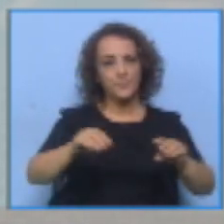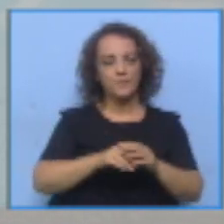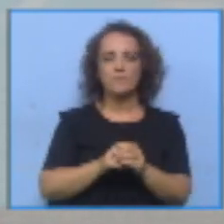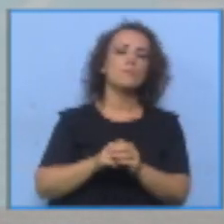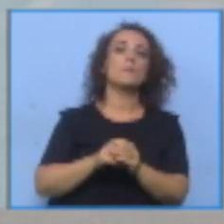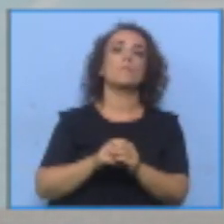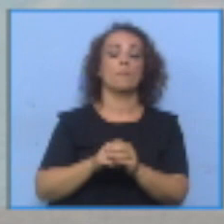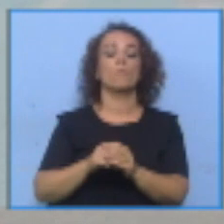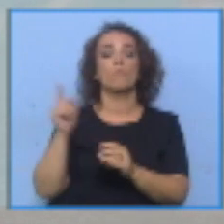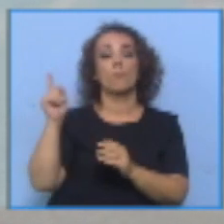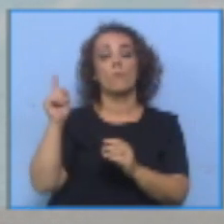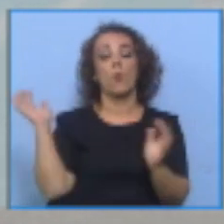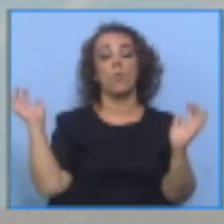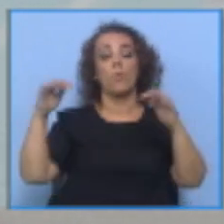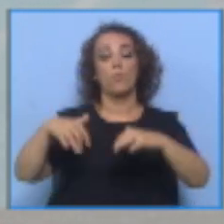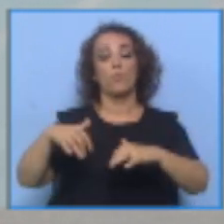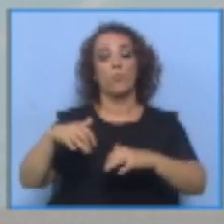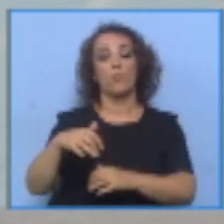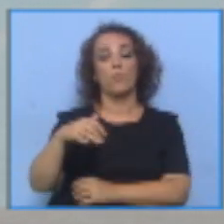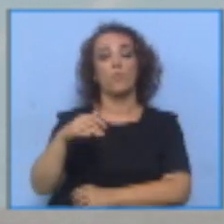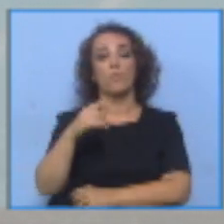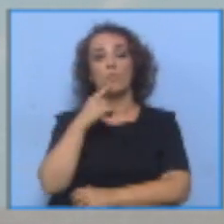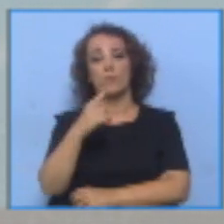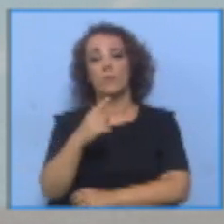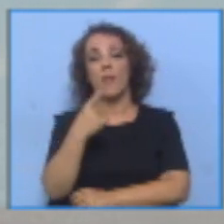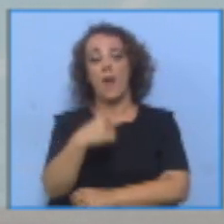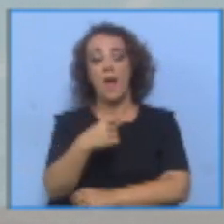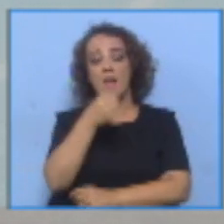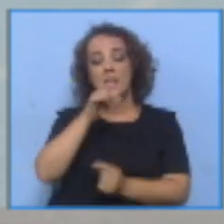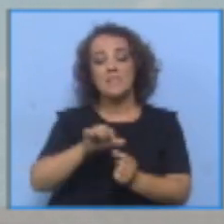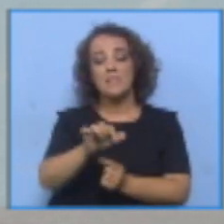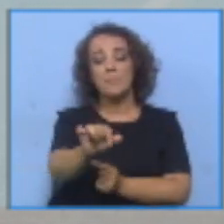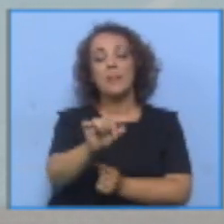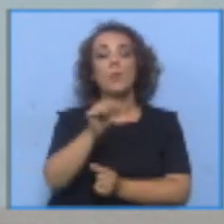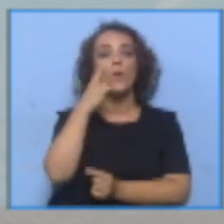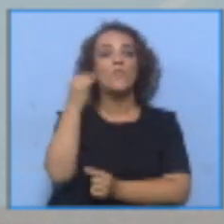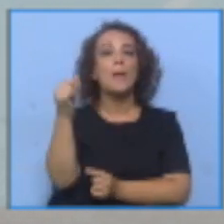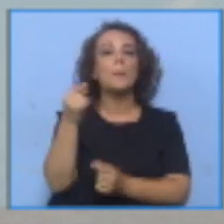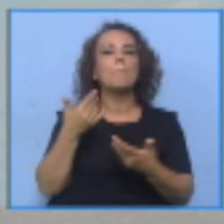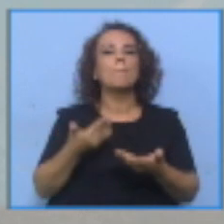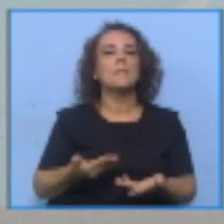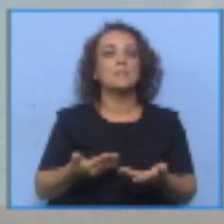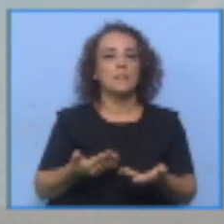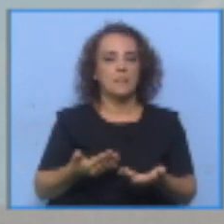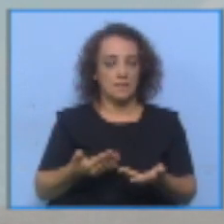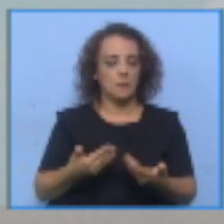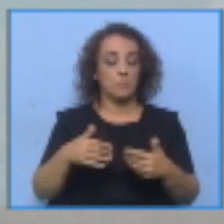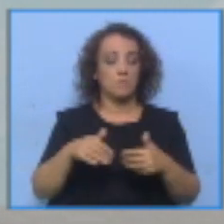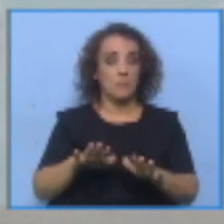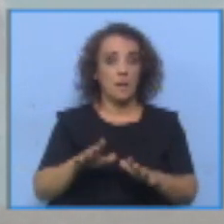diz o Concílio Vaticano II, em cada povo já estão as sementes do verbo presentes, mas são essas sementes que o missionário tenta